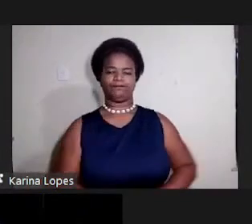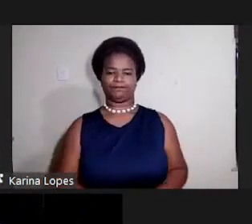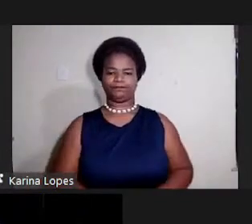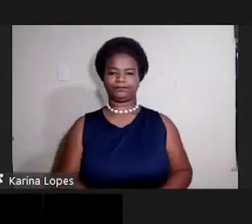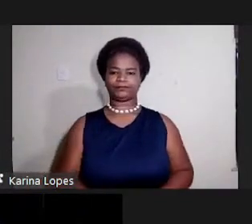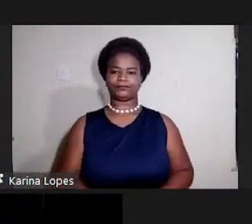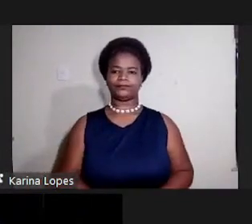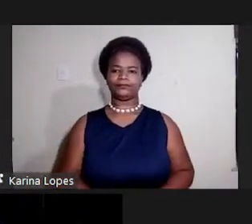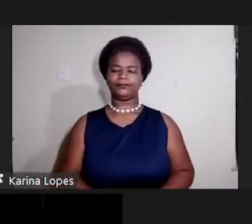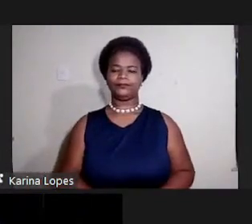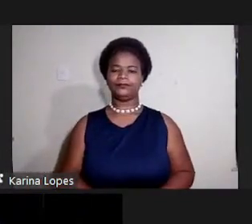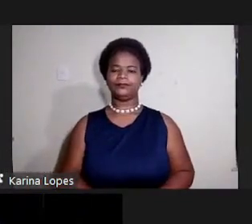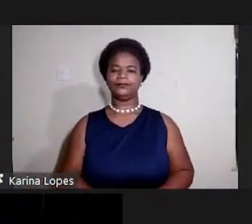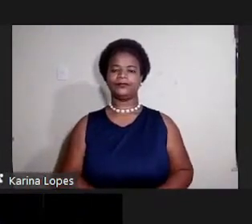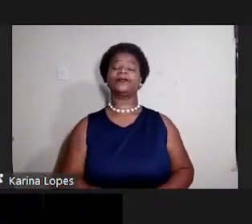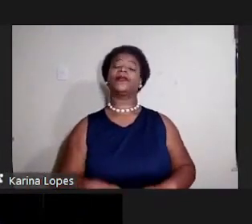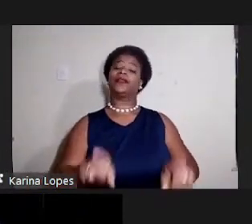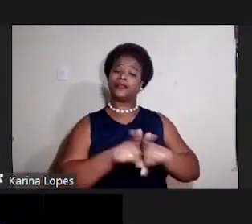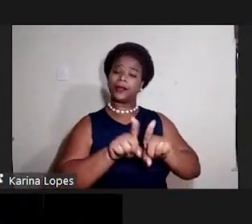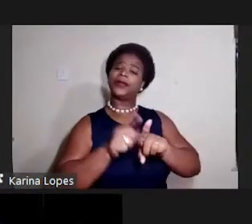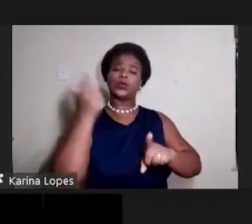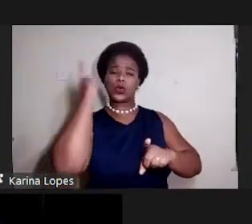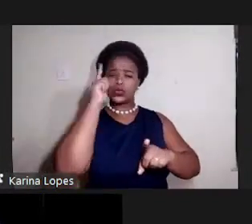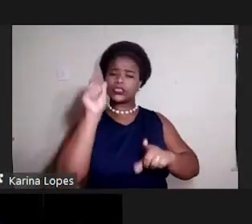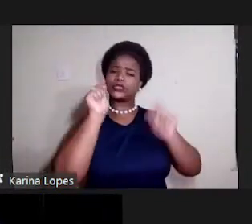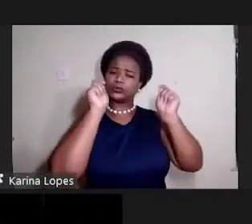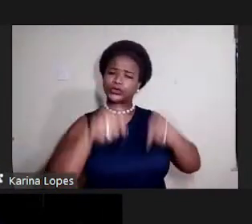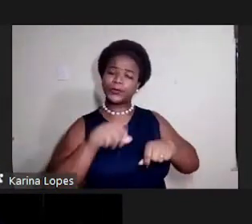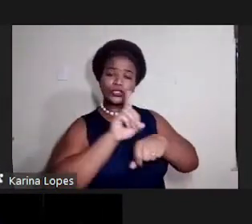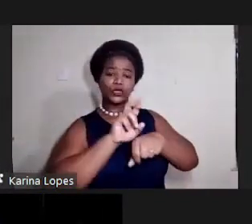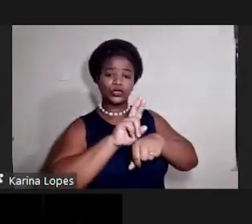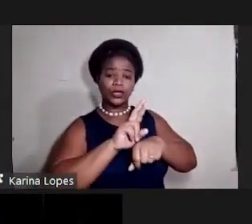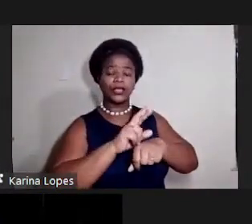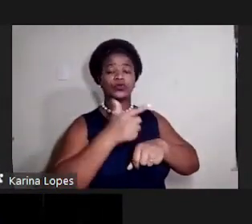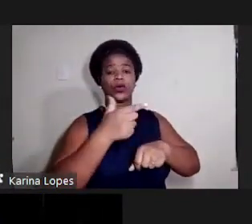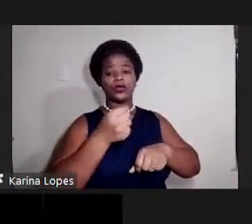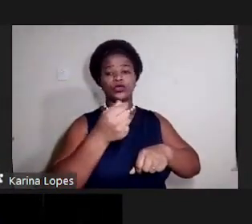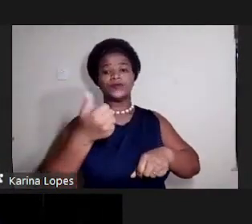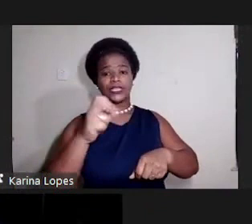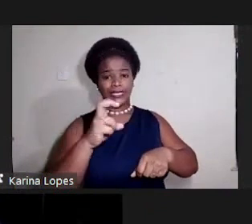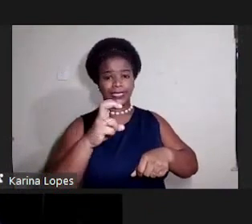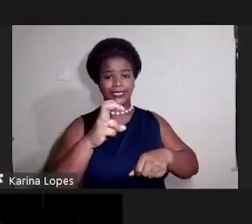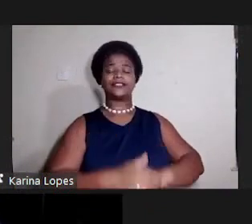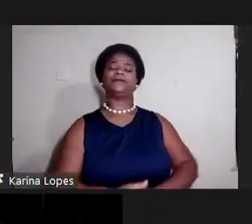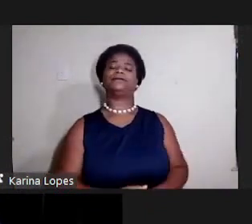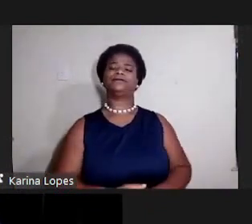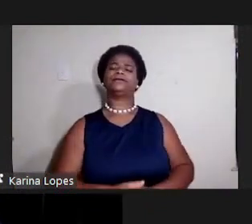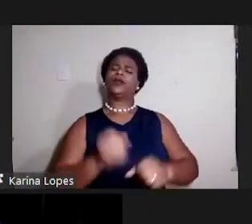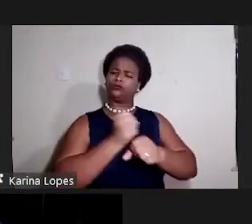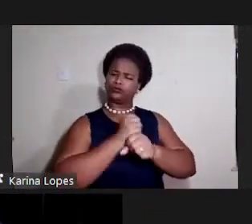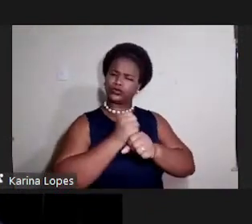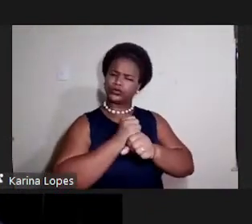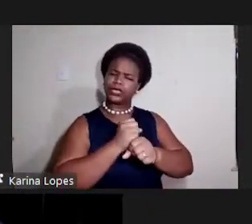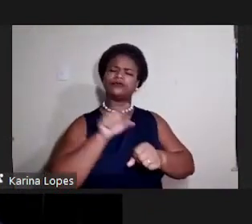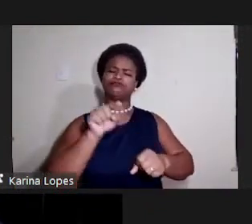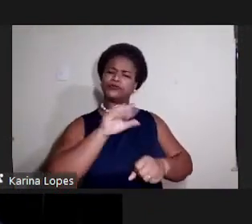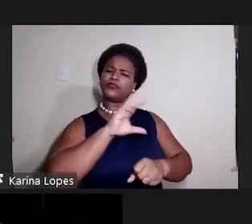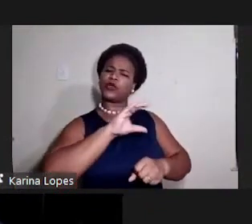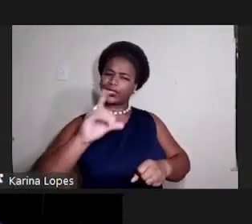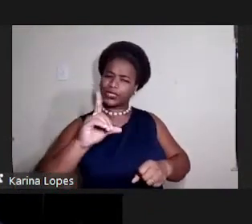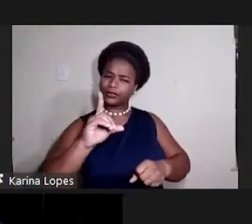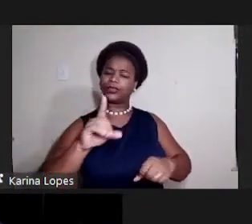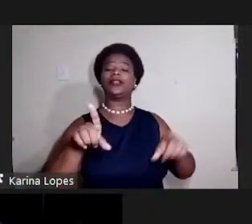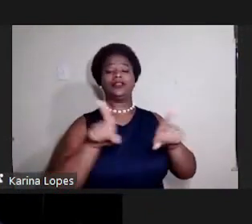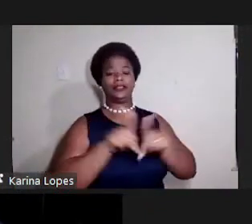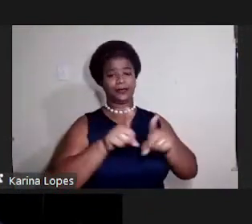E alcançou condições para o doutorado em 2015. Por anos, foi sua coordenadora. Também abraçou a causa do mestrado profissional